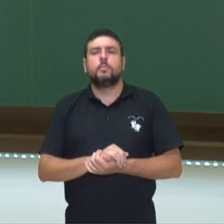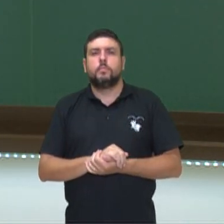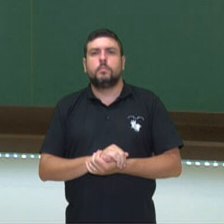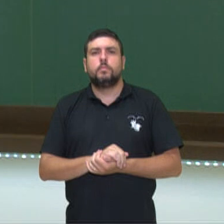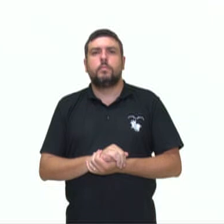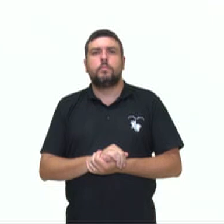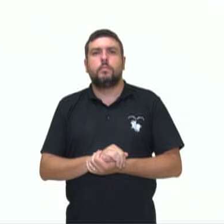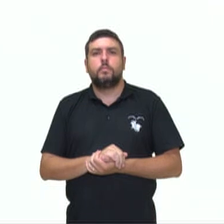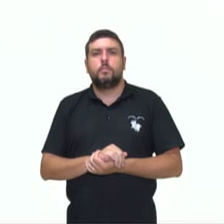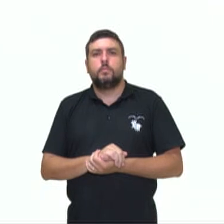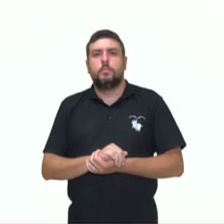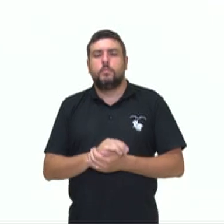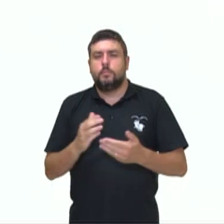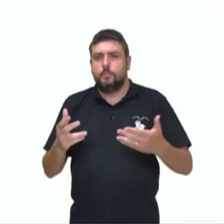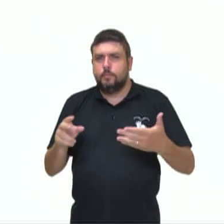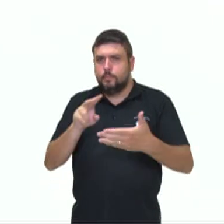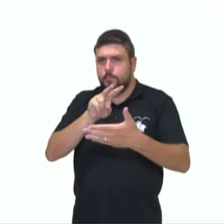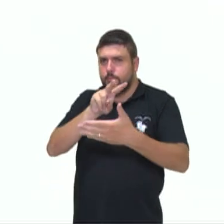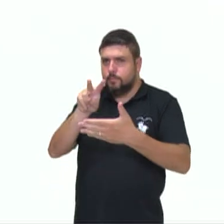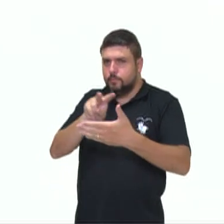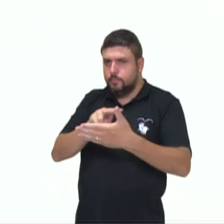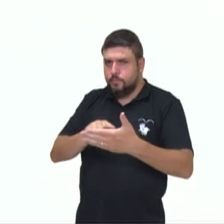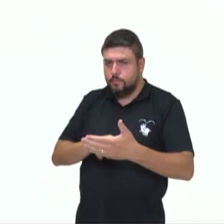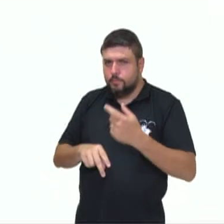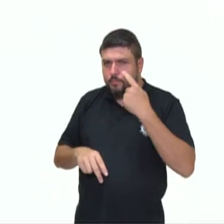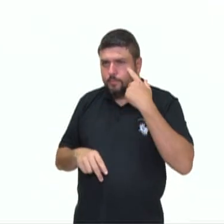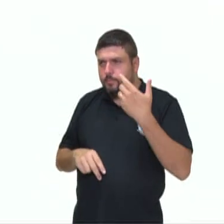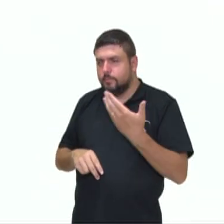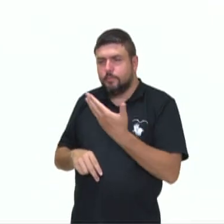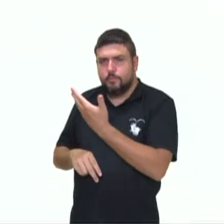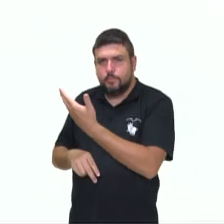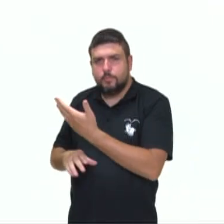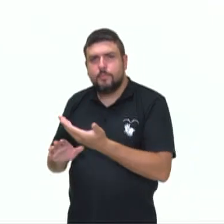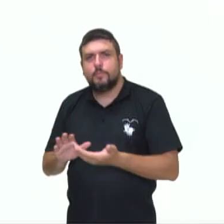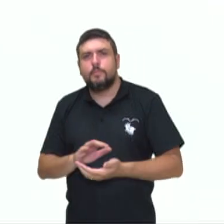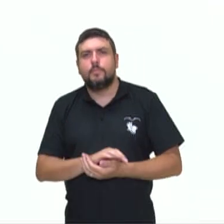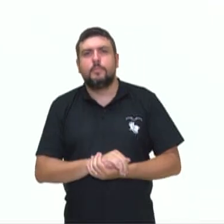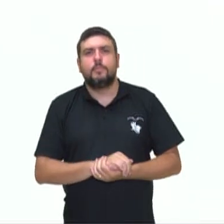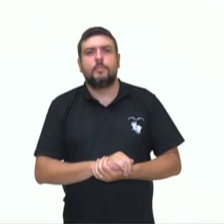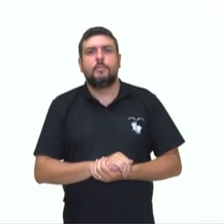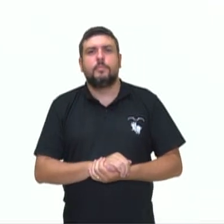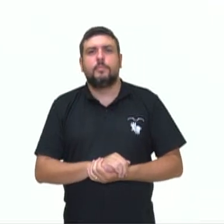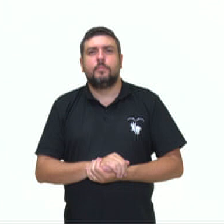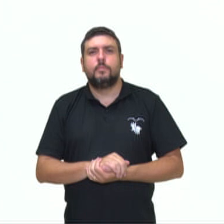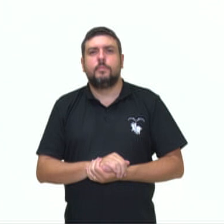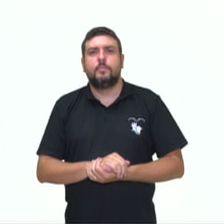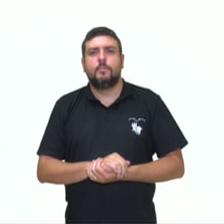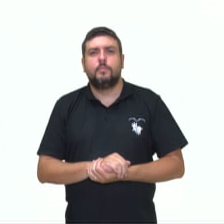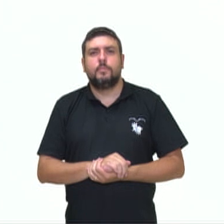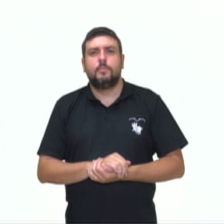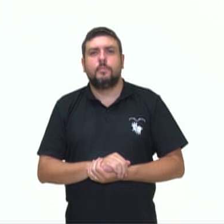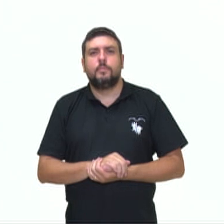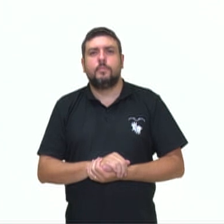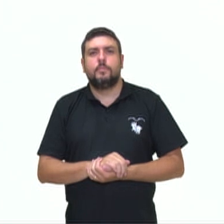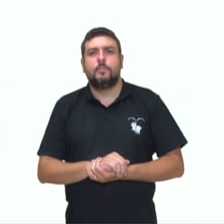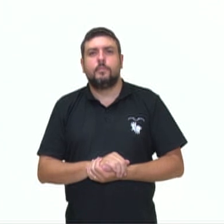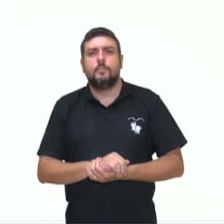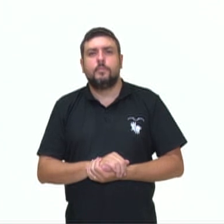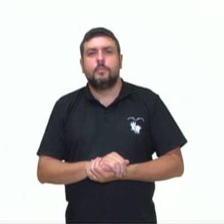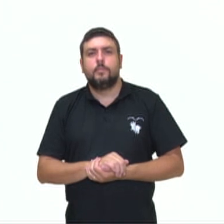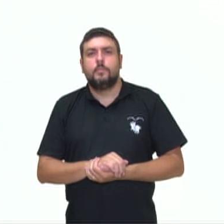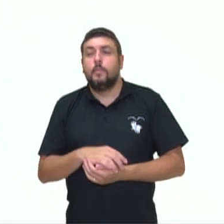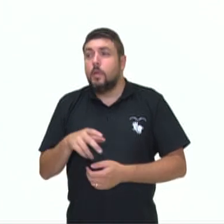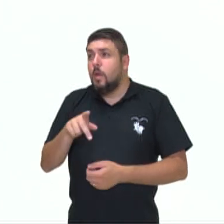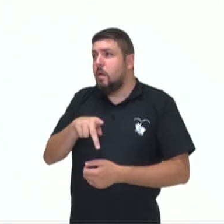Pessoa infectada deve entrar no banheiro de máscara e limpar as superfícies com as quais entrou em contato. Ah, professor, mas daí